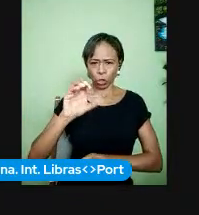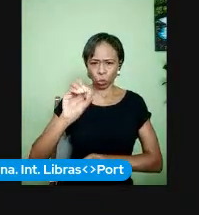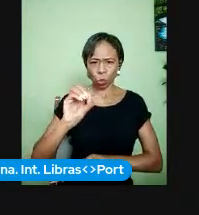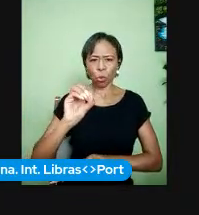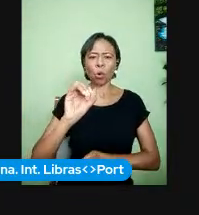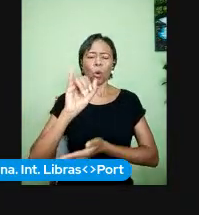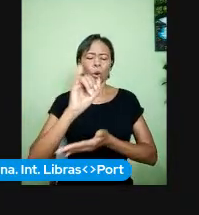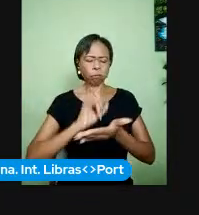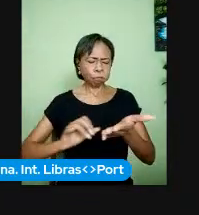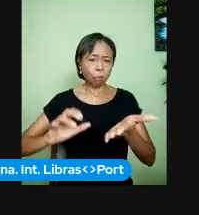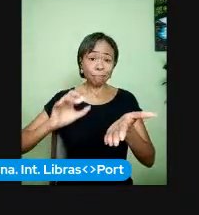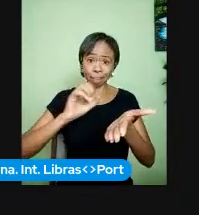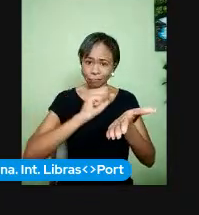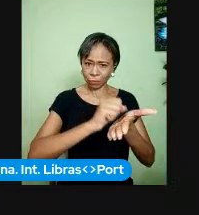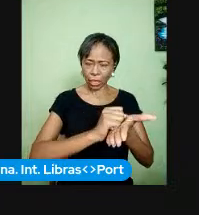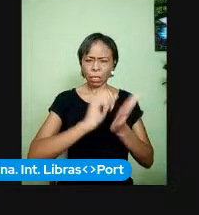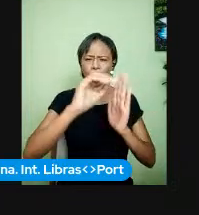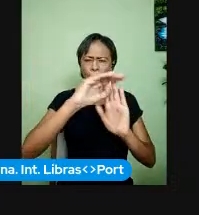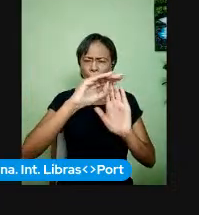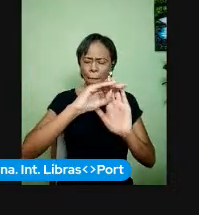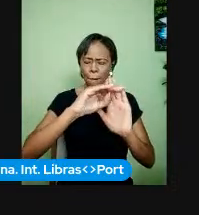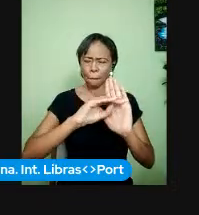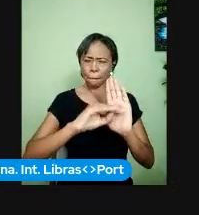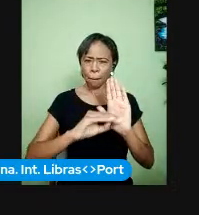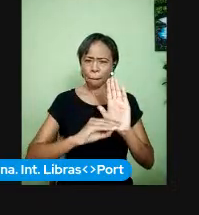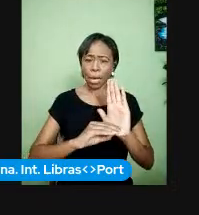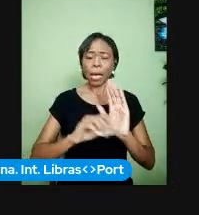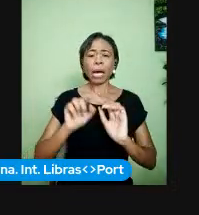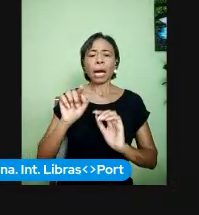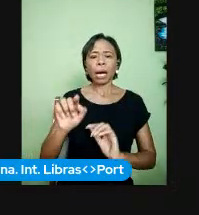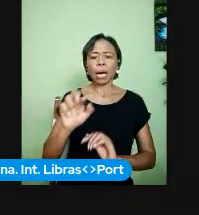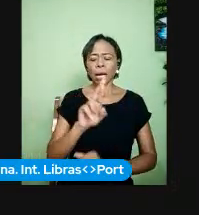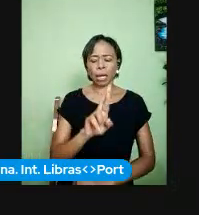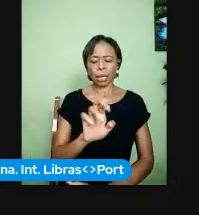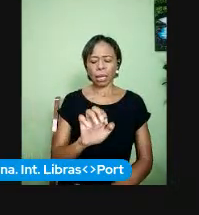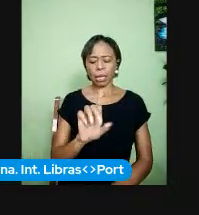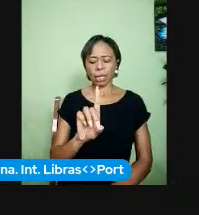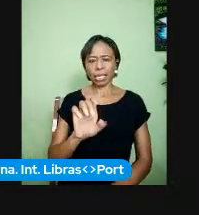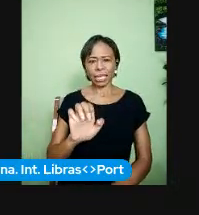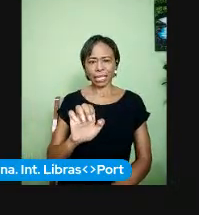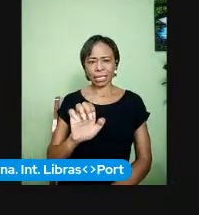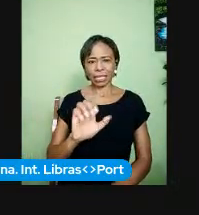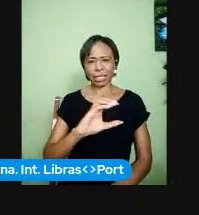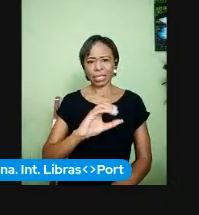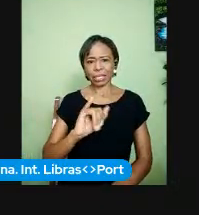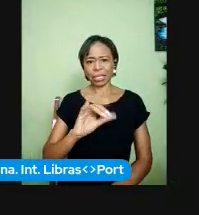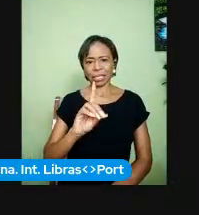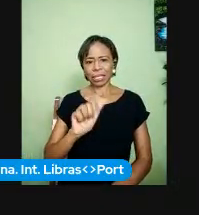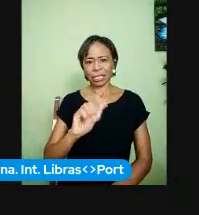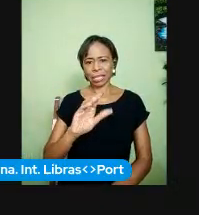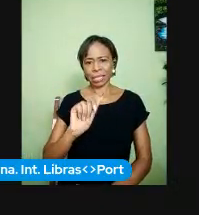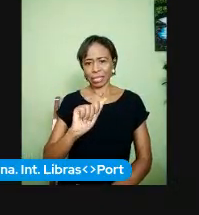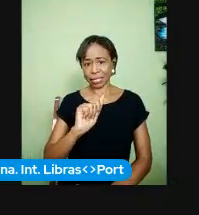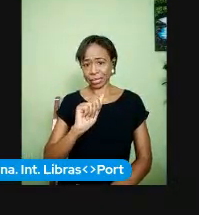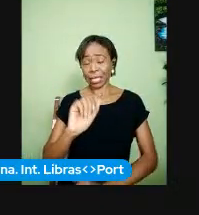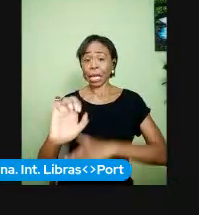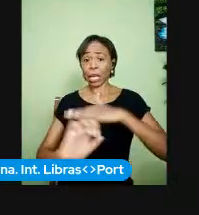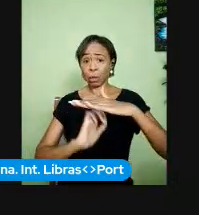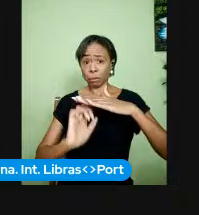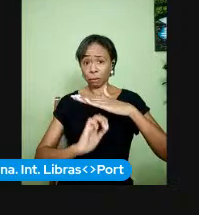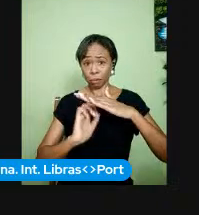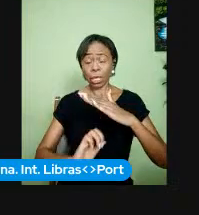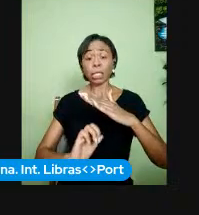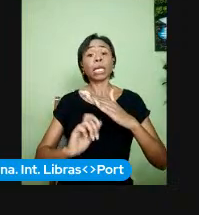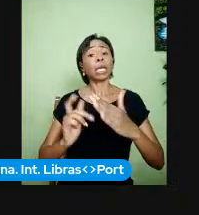credenciados. E a Rede Cidadã, é uma OSC que ganhou um chamamento público que foi feito no meio do